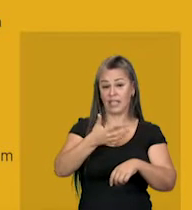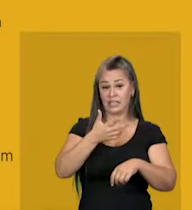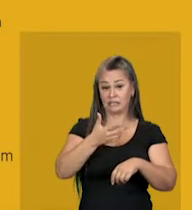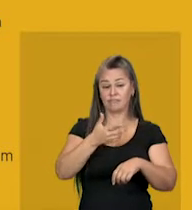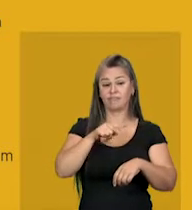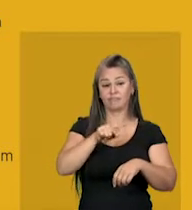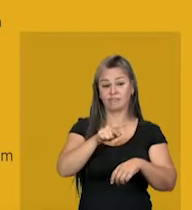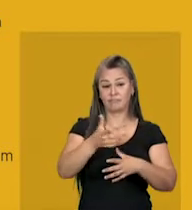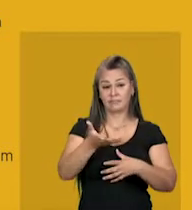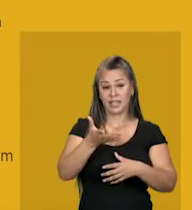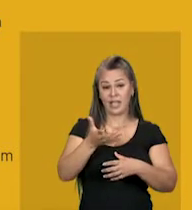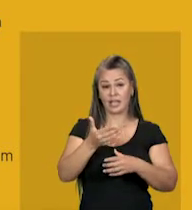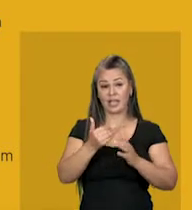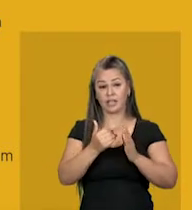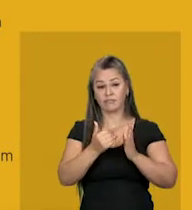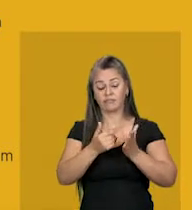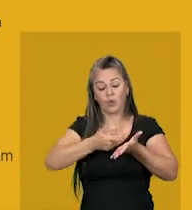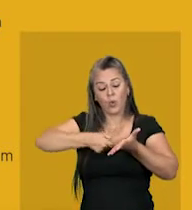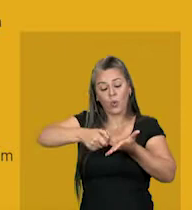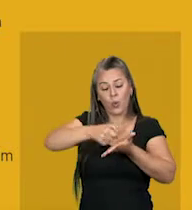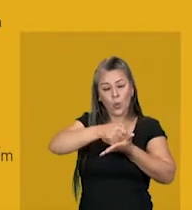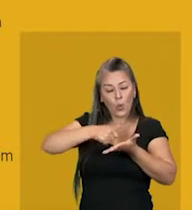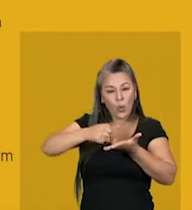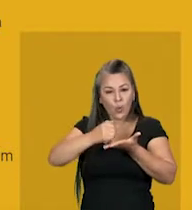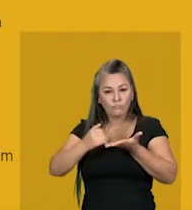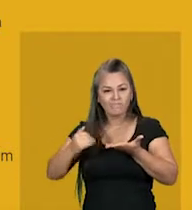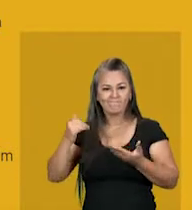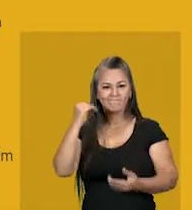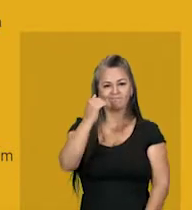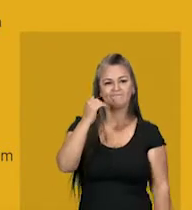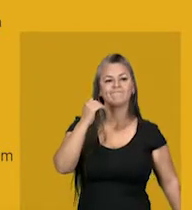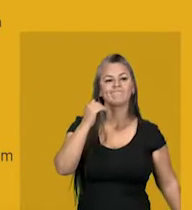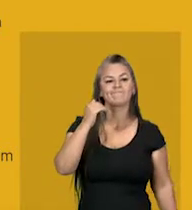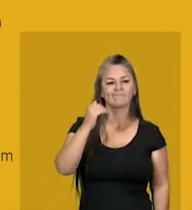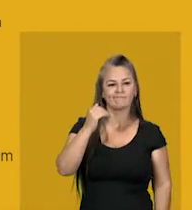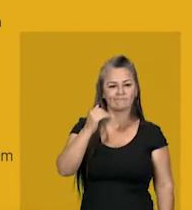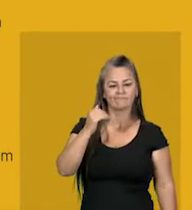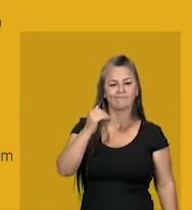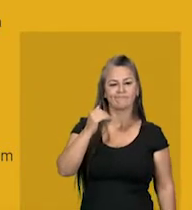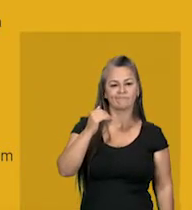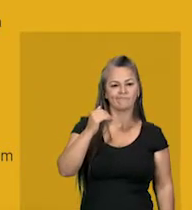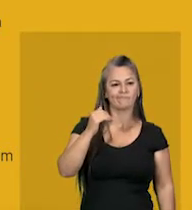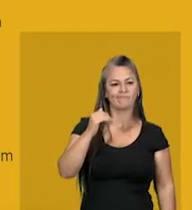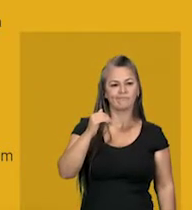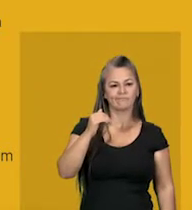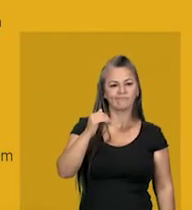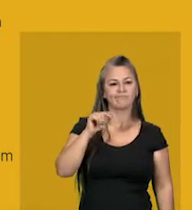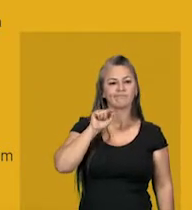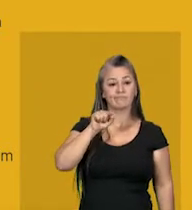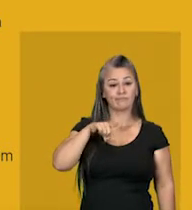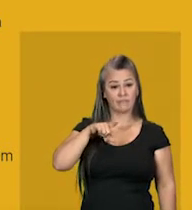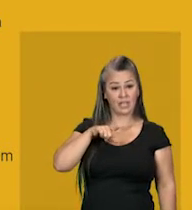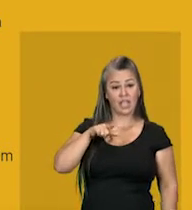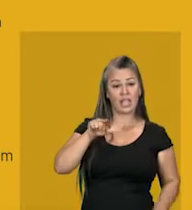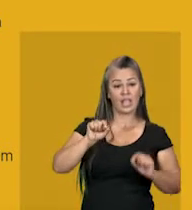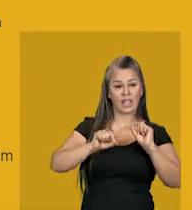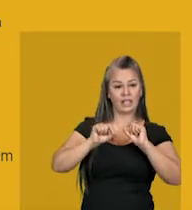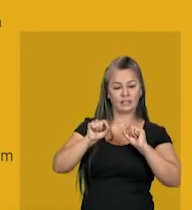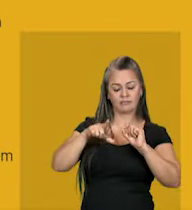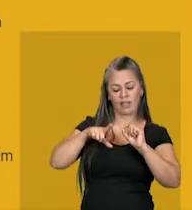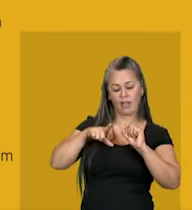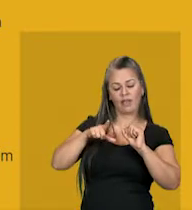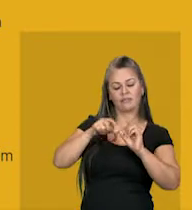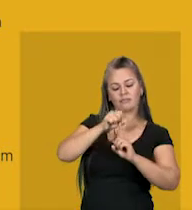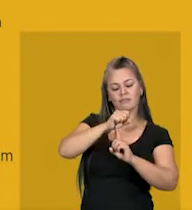grande propriedade privada, que é a origem da desigualdade social, né, nas sociedades, a socialização da riqueza que é produzida na